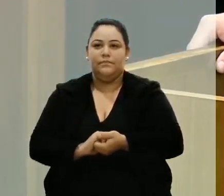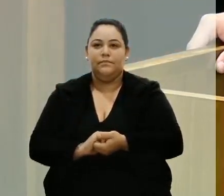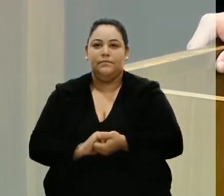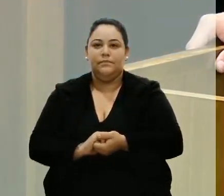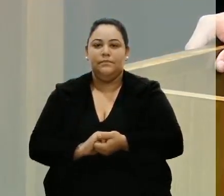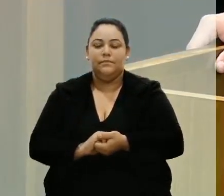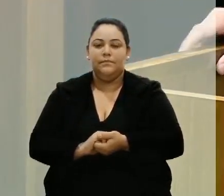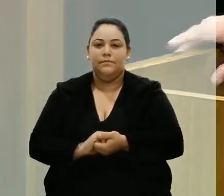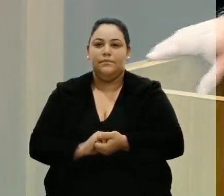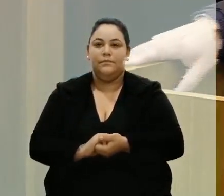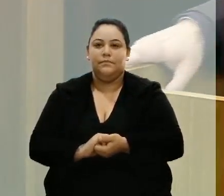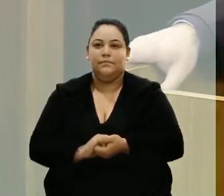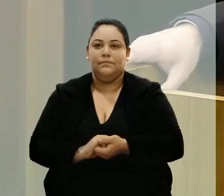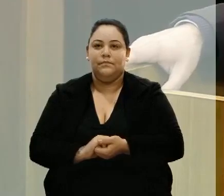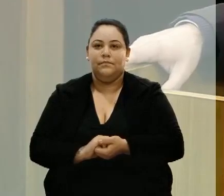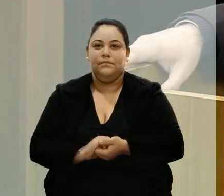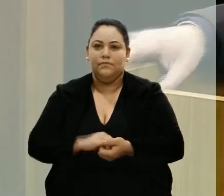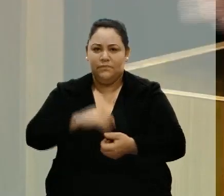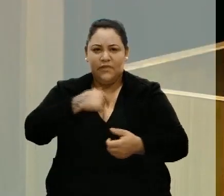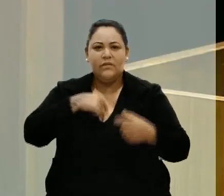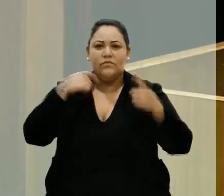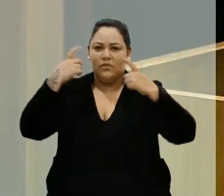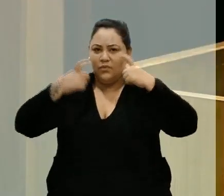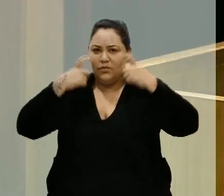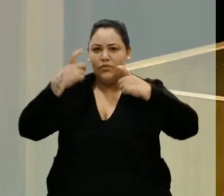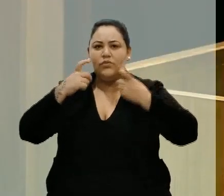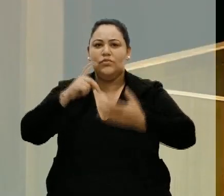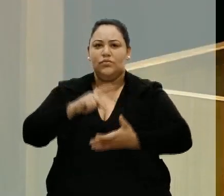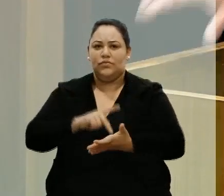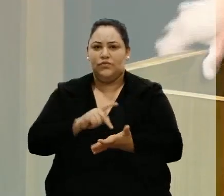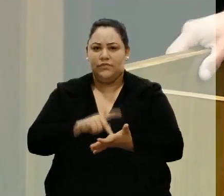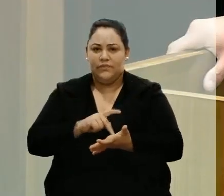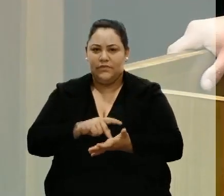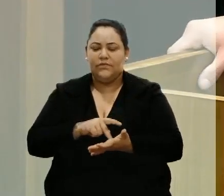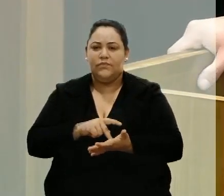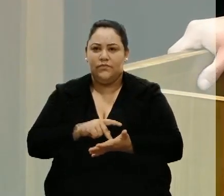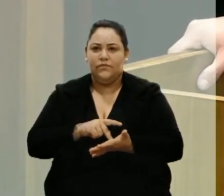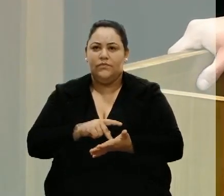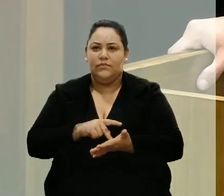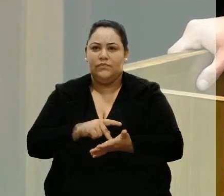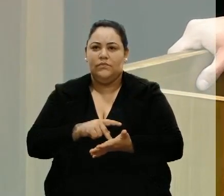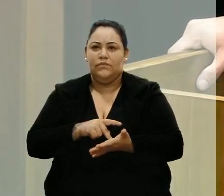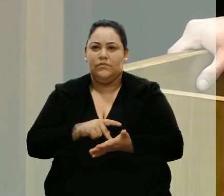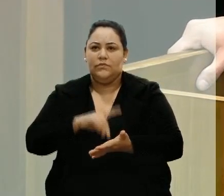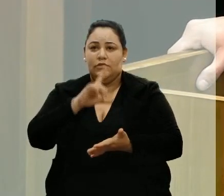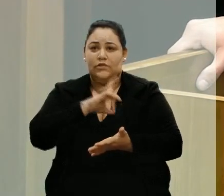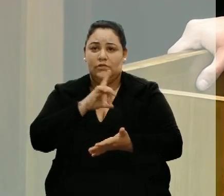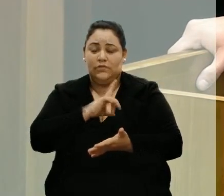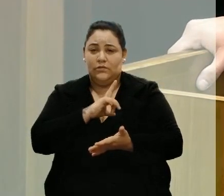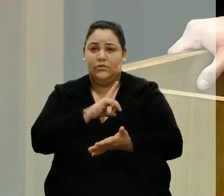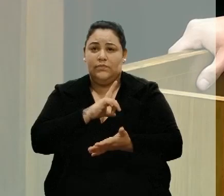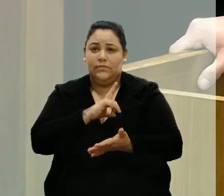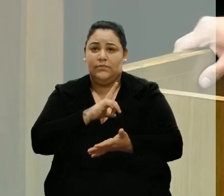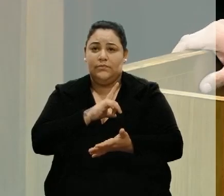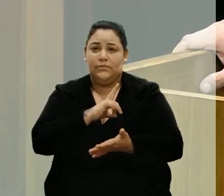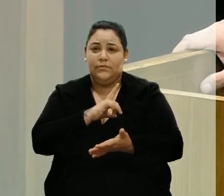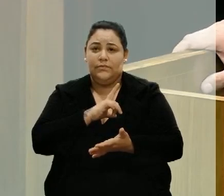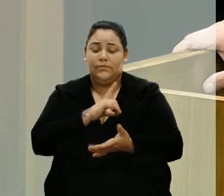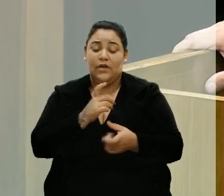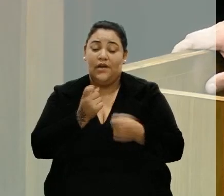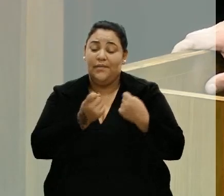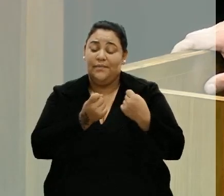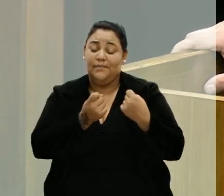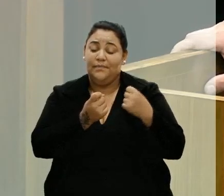muito preocupante quando tem certas pessoas que deixam em